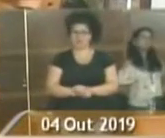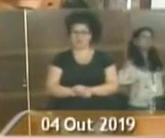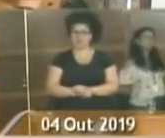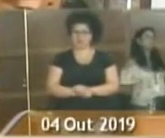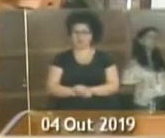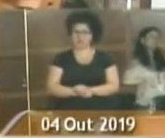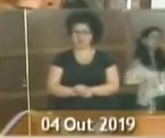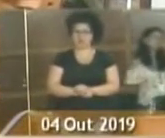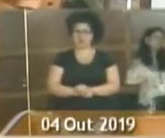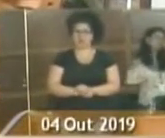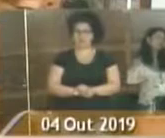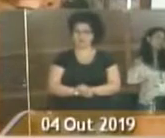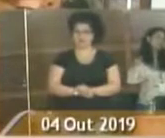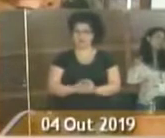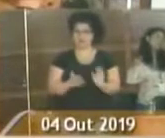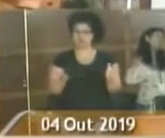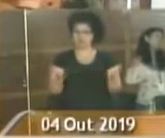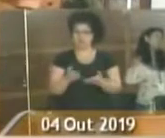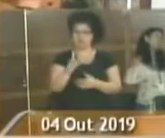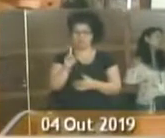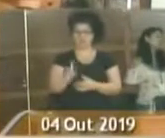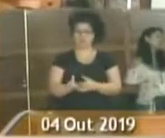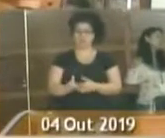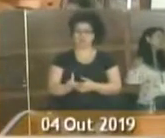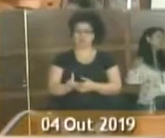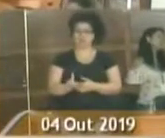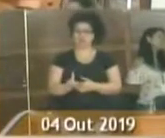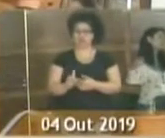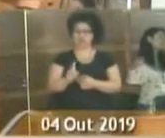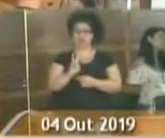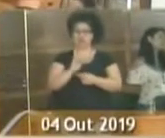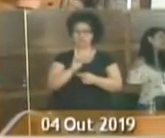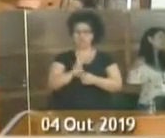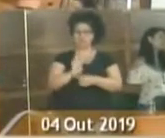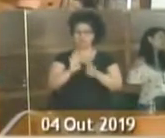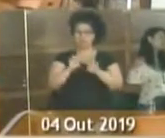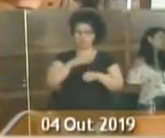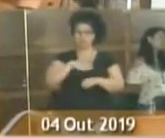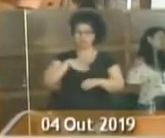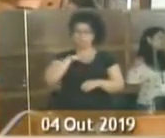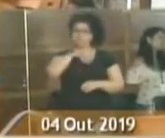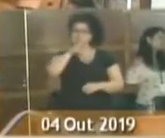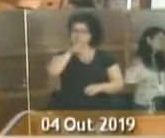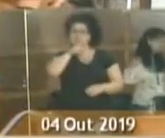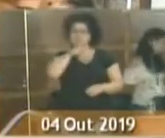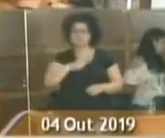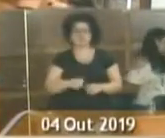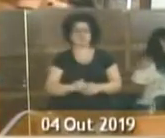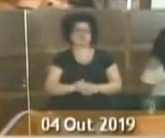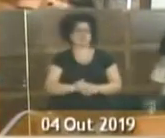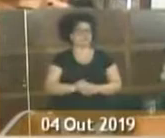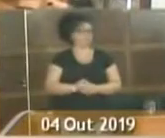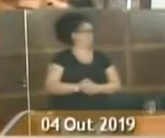pela Fiocruz. Atualmente é diretora do Departamento de Proteção e Bem-Estar Animal.